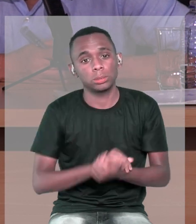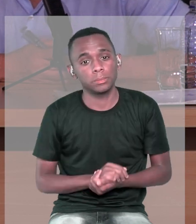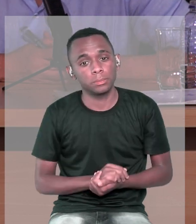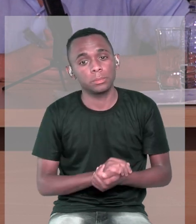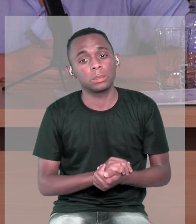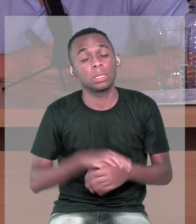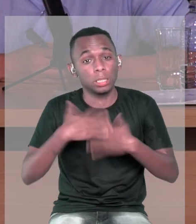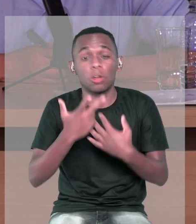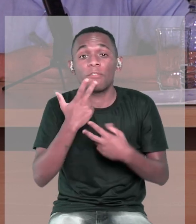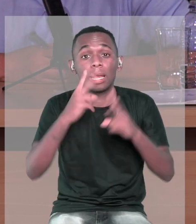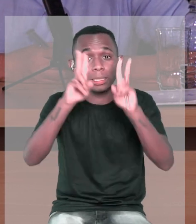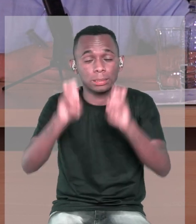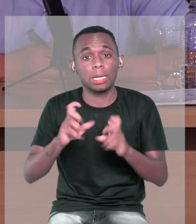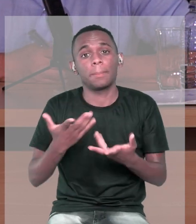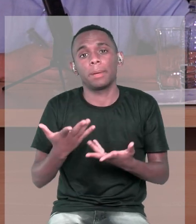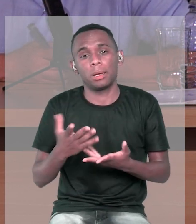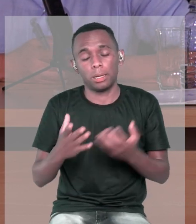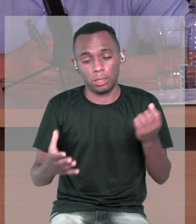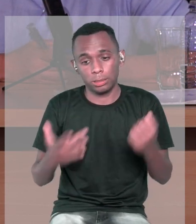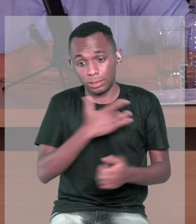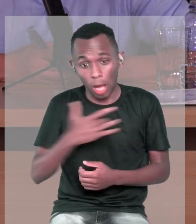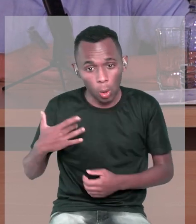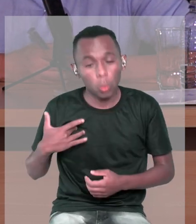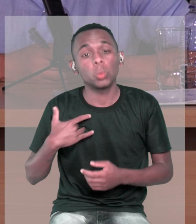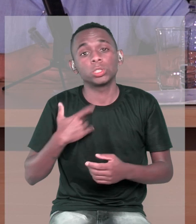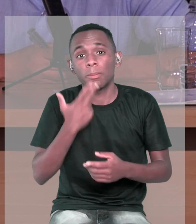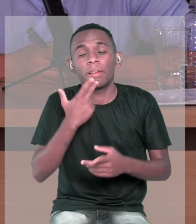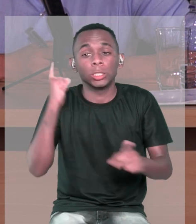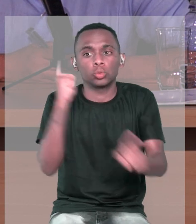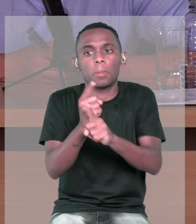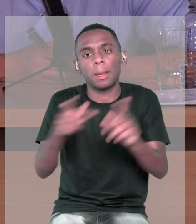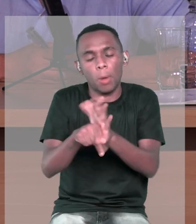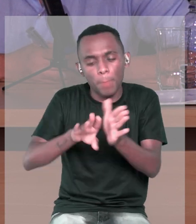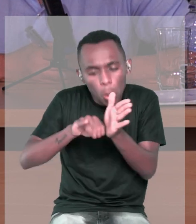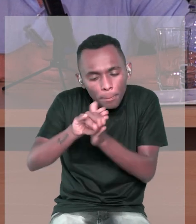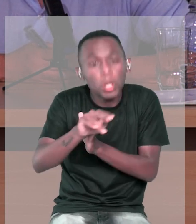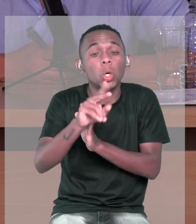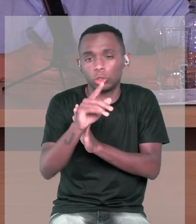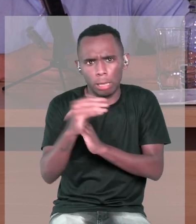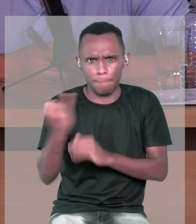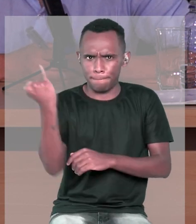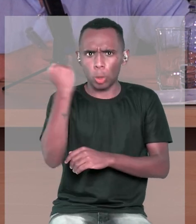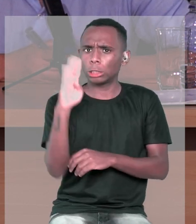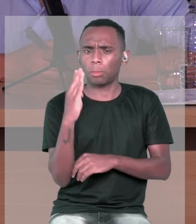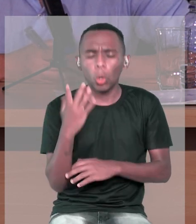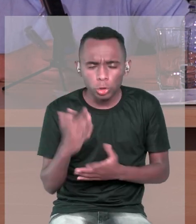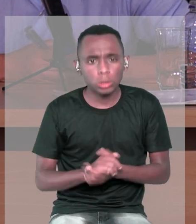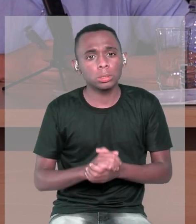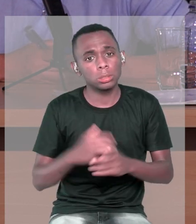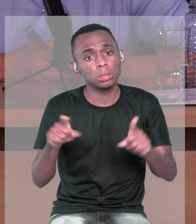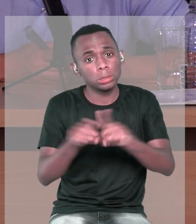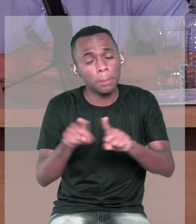Então, falar de sanitarismo hoje e das descobertas da microbiótica é fundamental